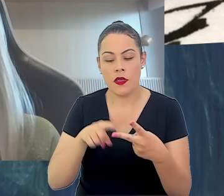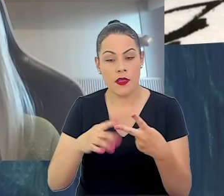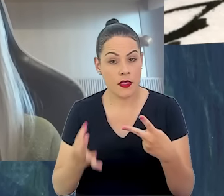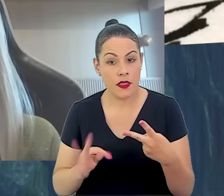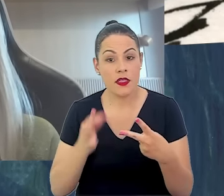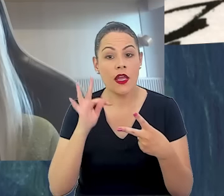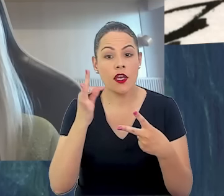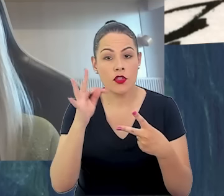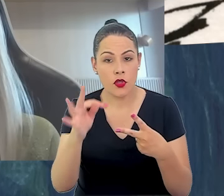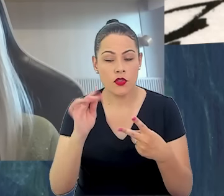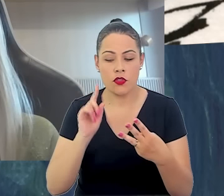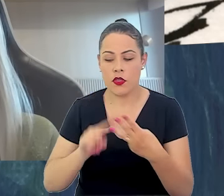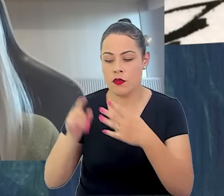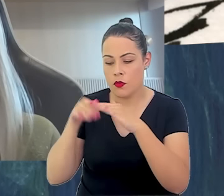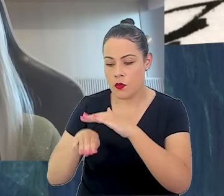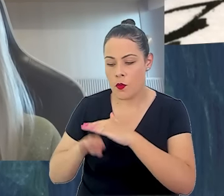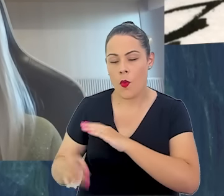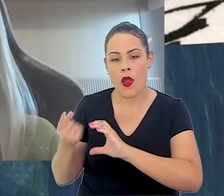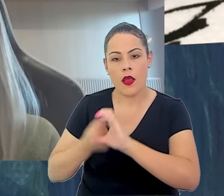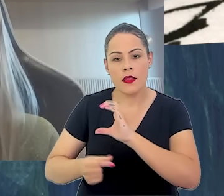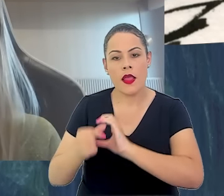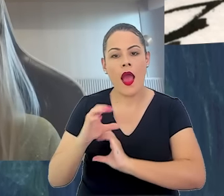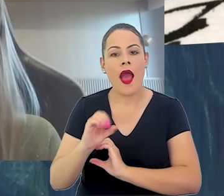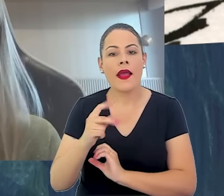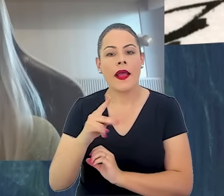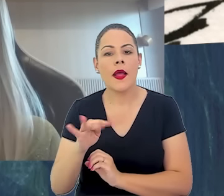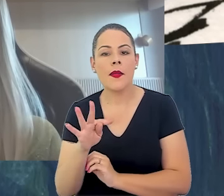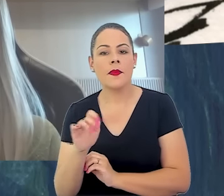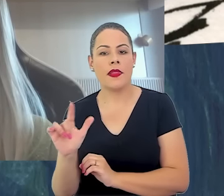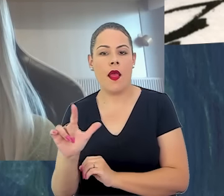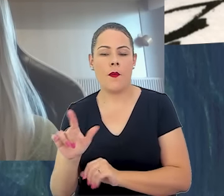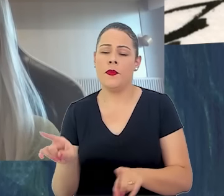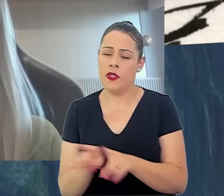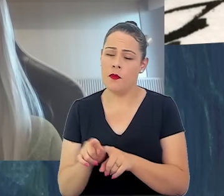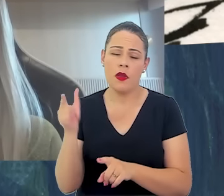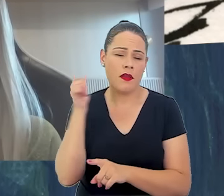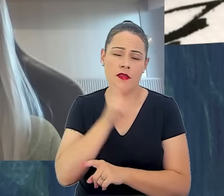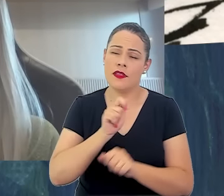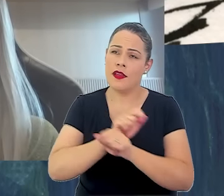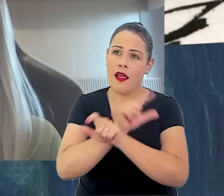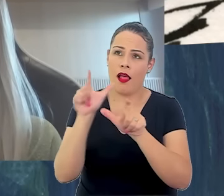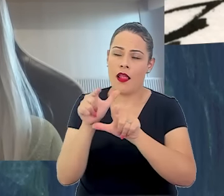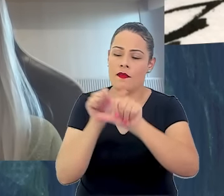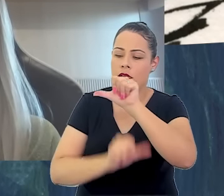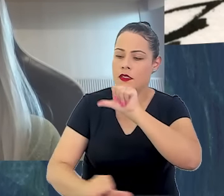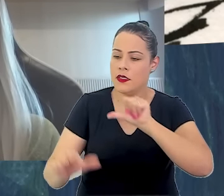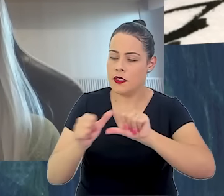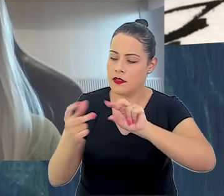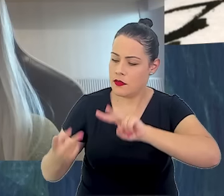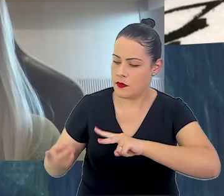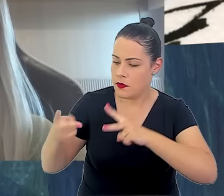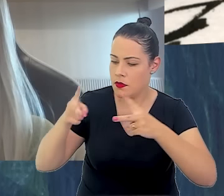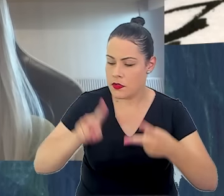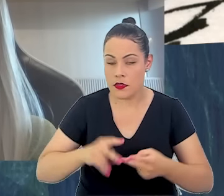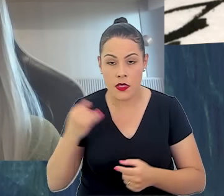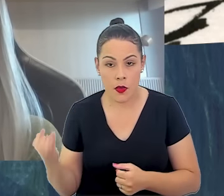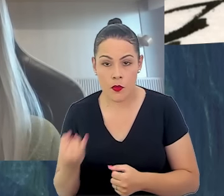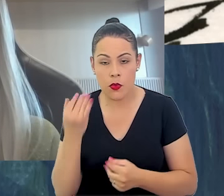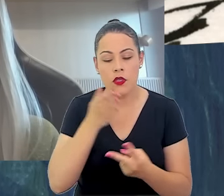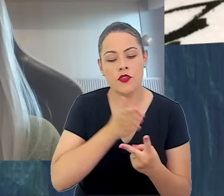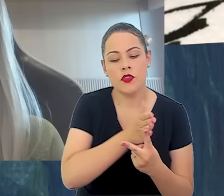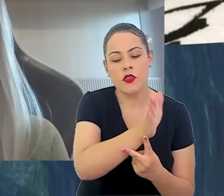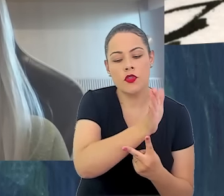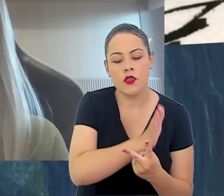tecnologia, no nosso estoque de capital. E, obviamente, para que se faça essa transição, é muito importante que